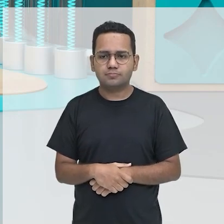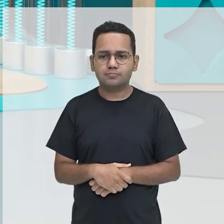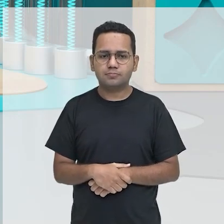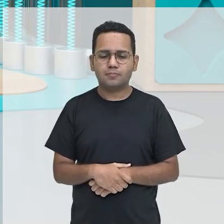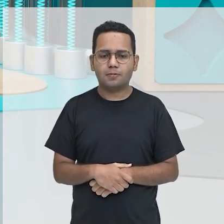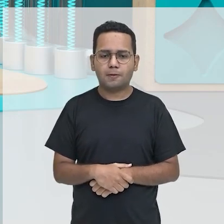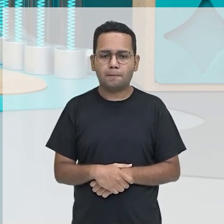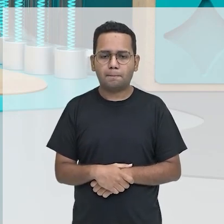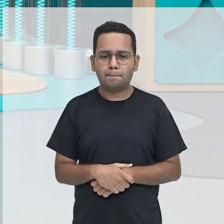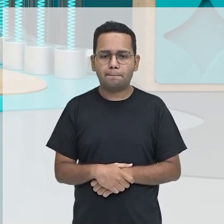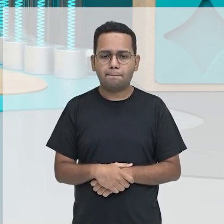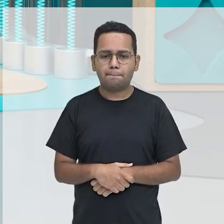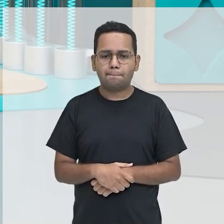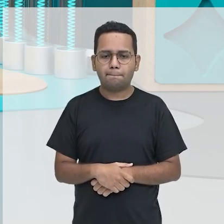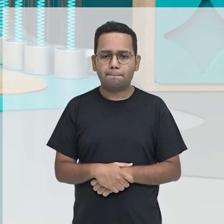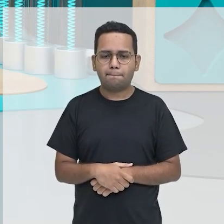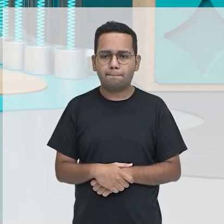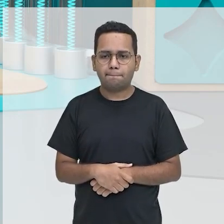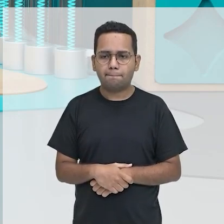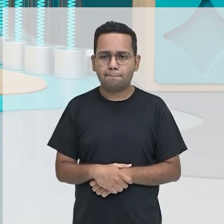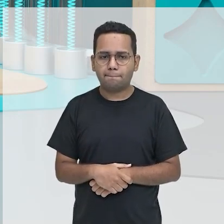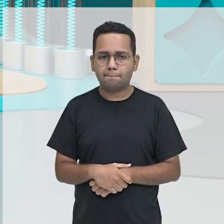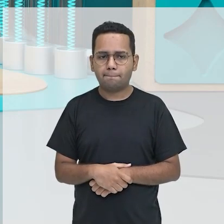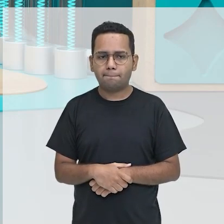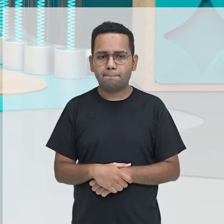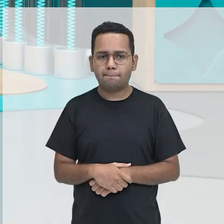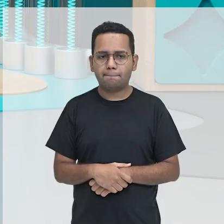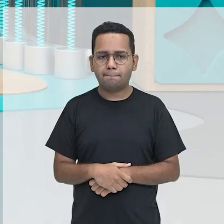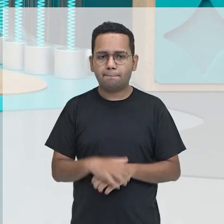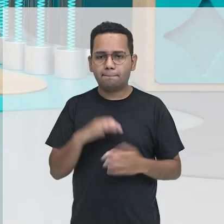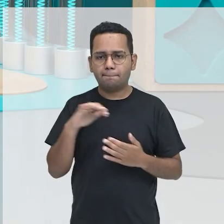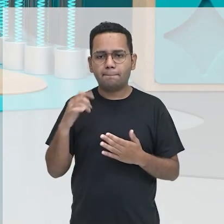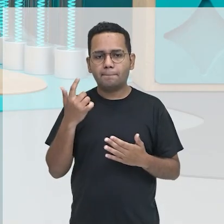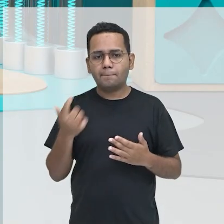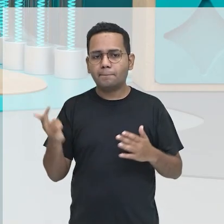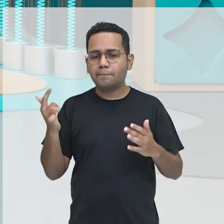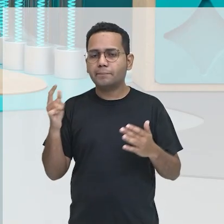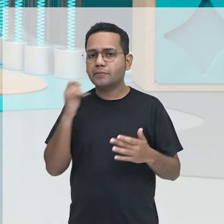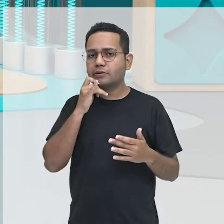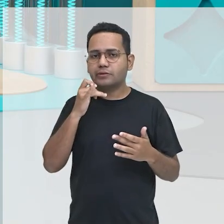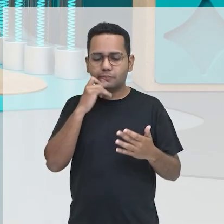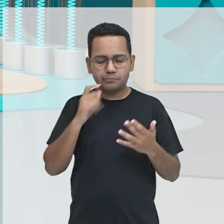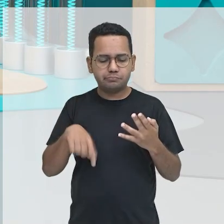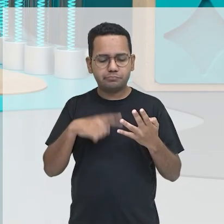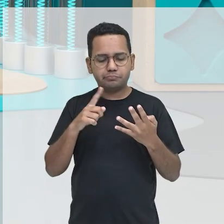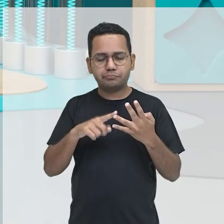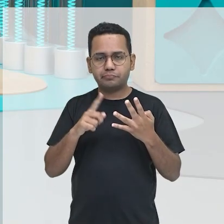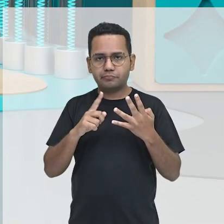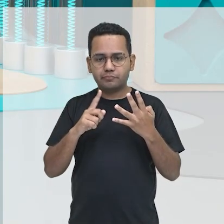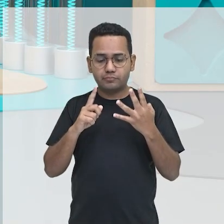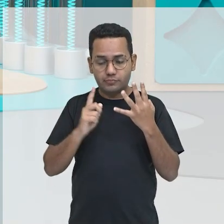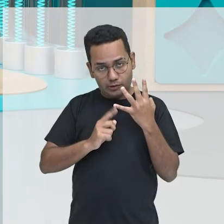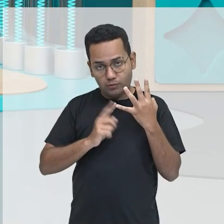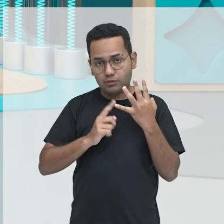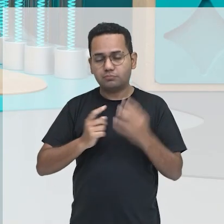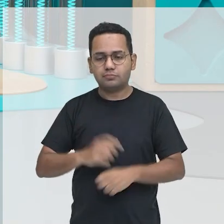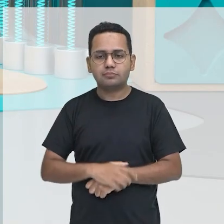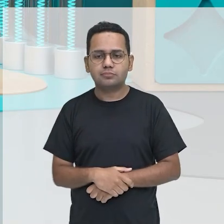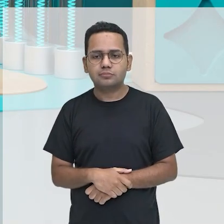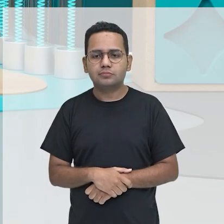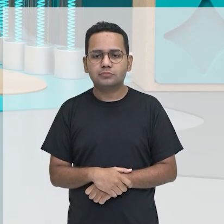E agora nós temos nosso último exemplo. Because it was late, we decided to